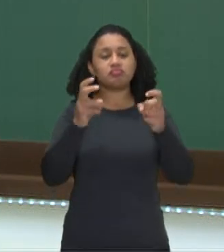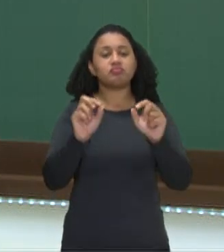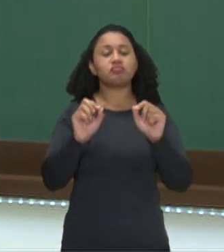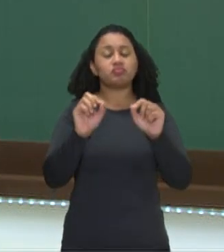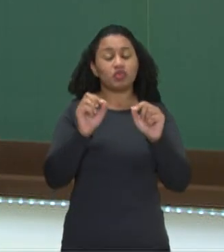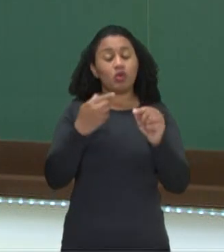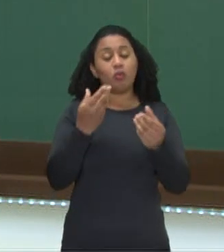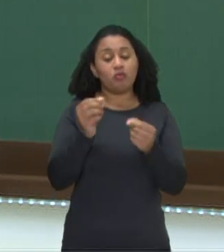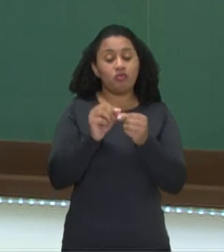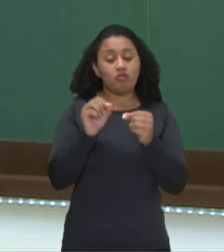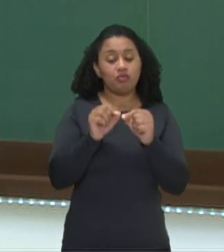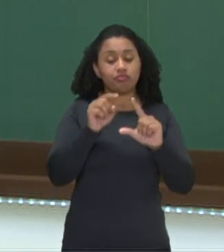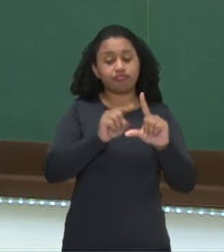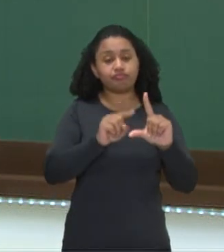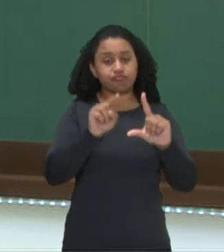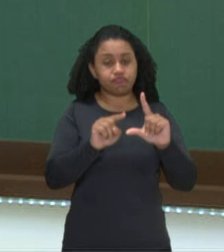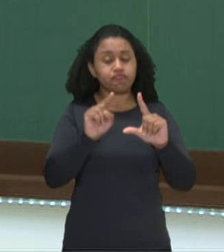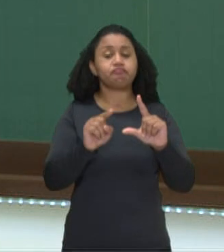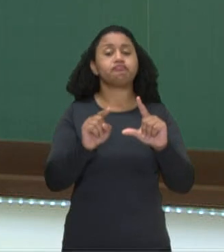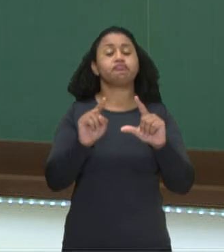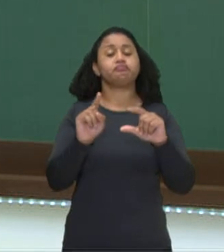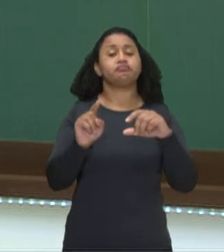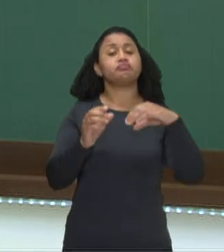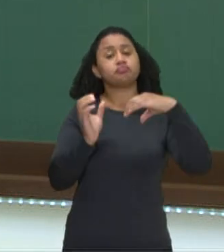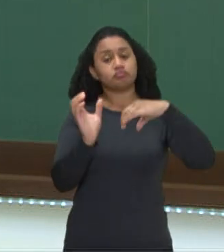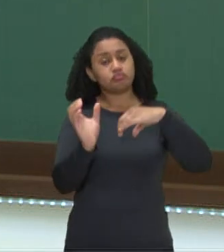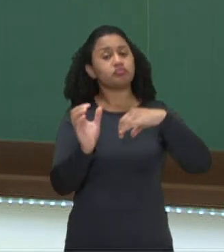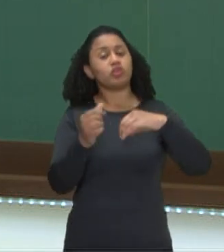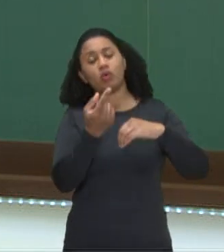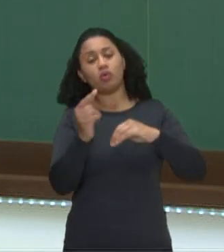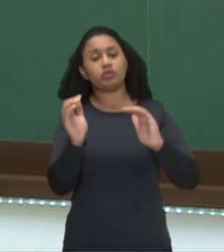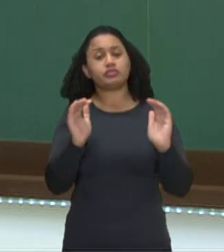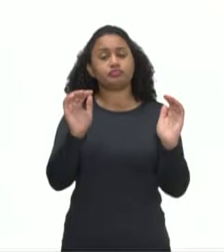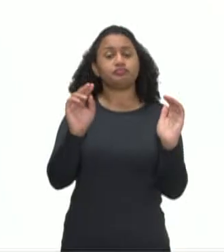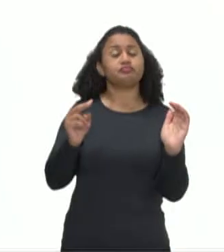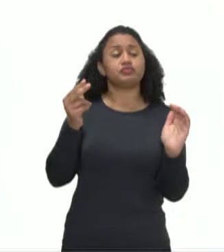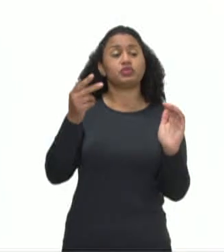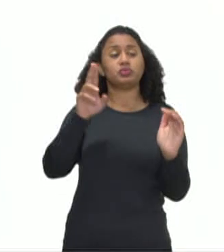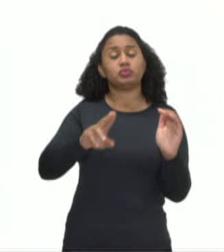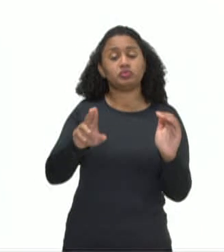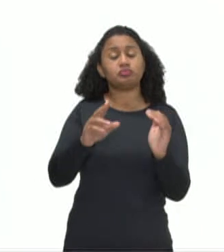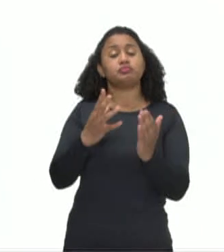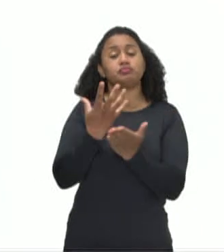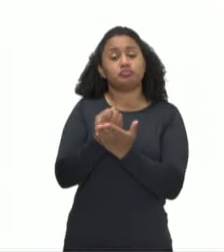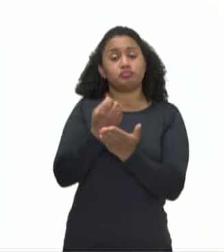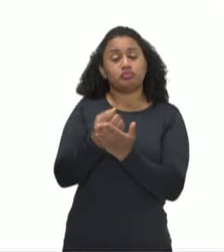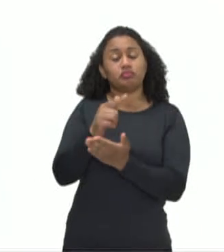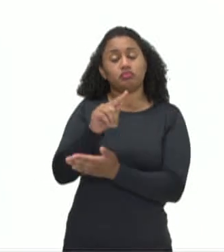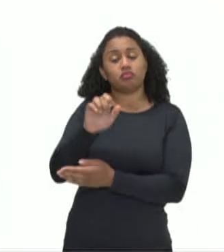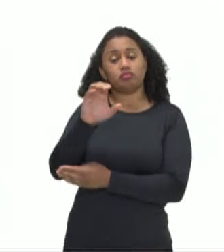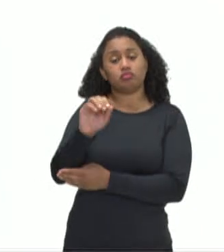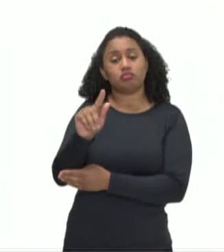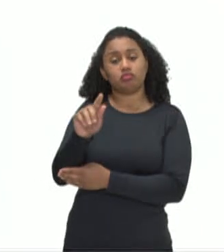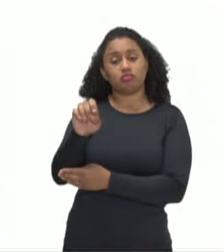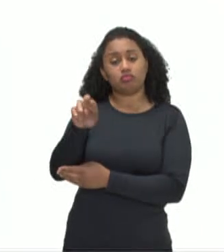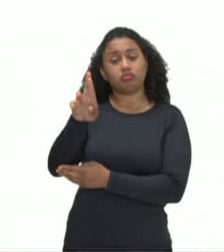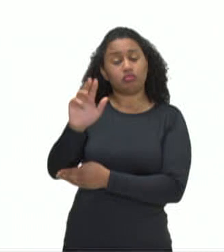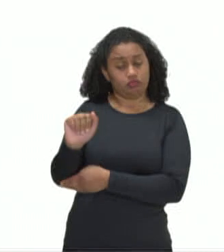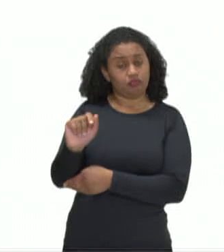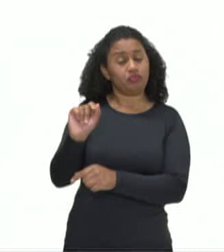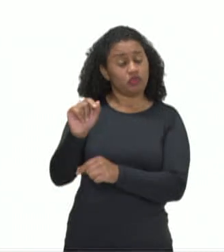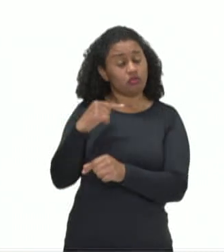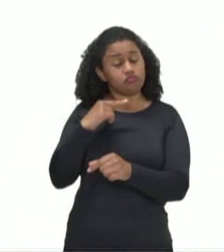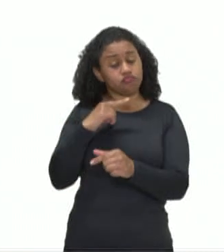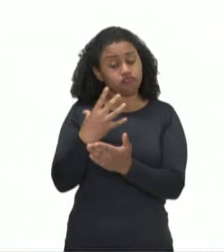a construção gráfica dessas parábolas ou de qualquer outra função afim usando o aplicativo GeoGebra. O GeoGebra é